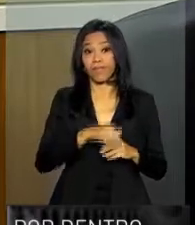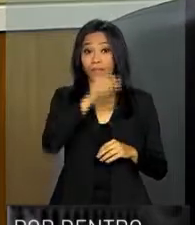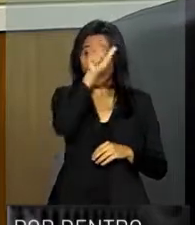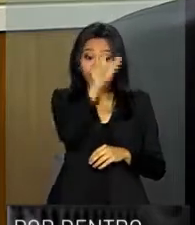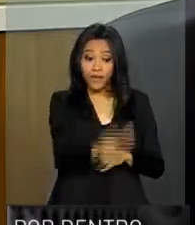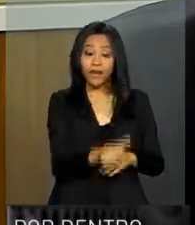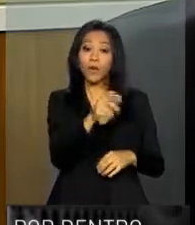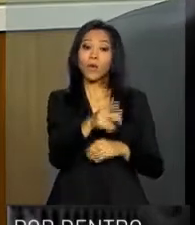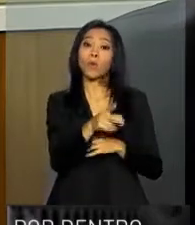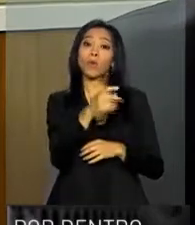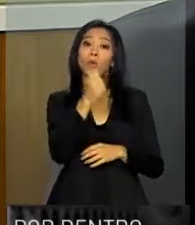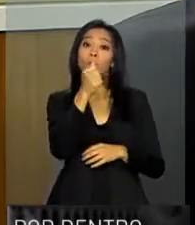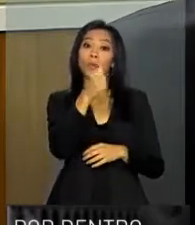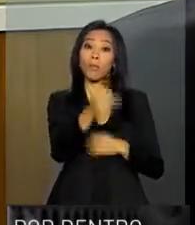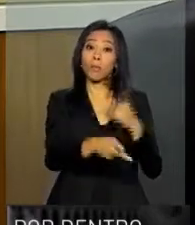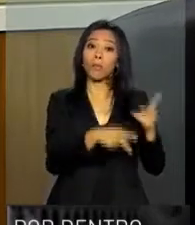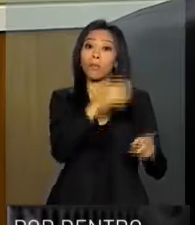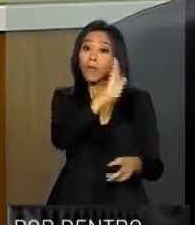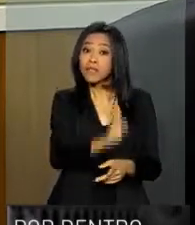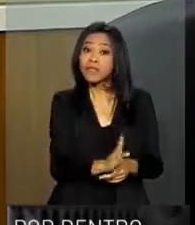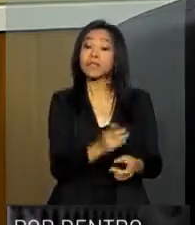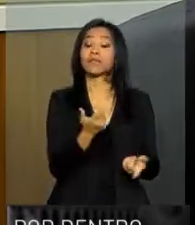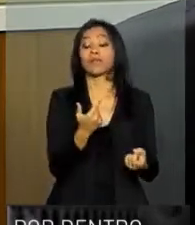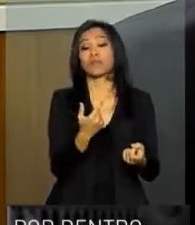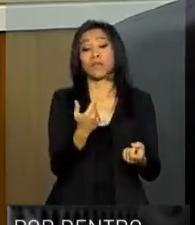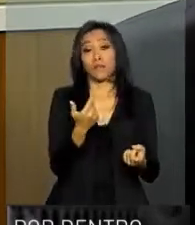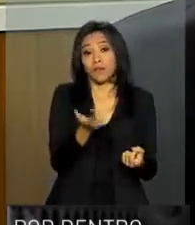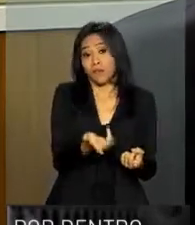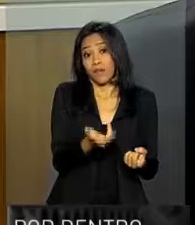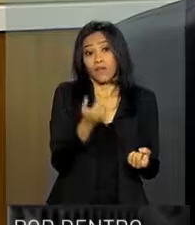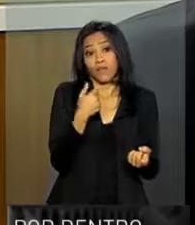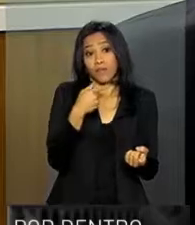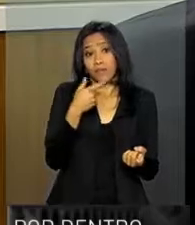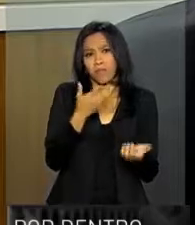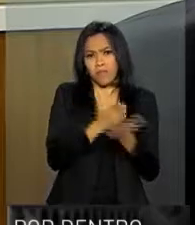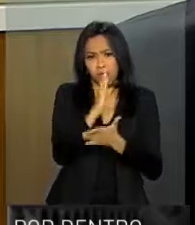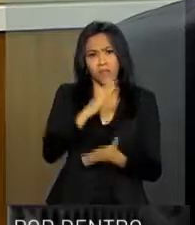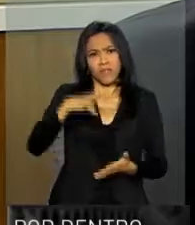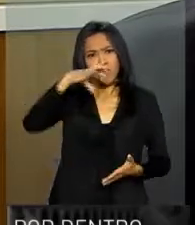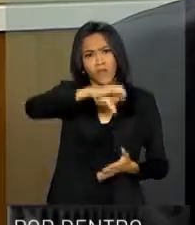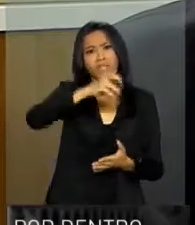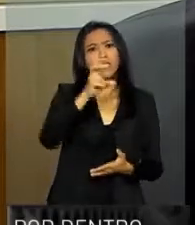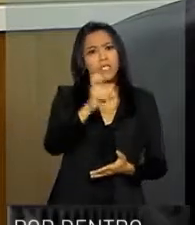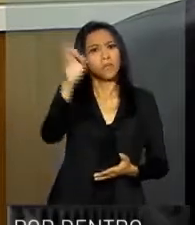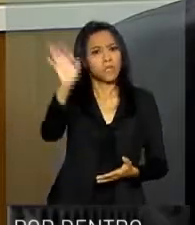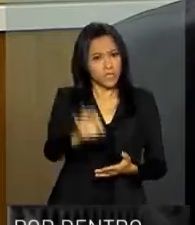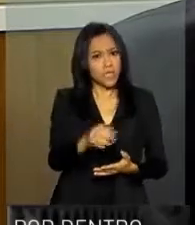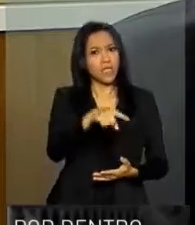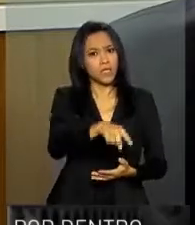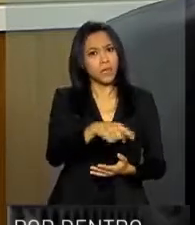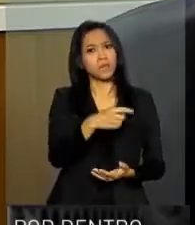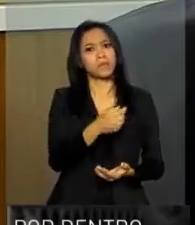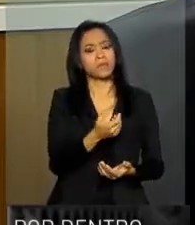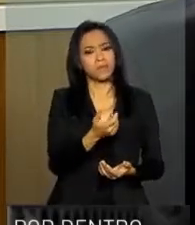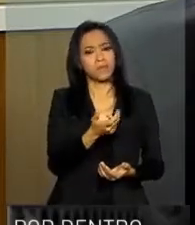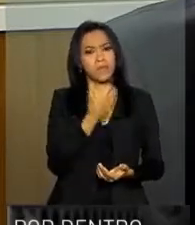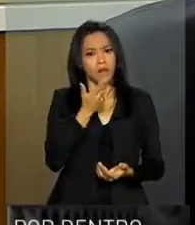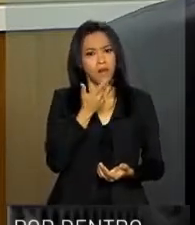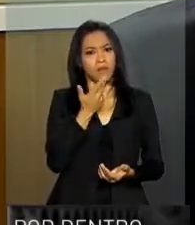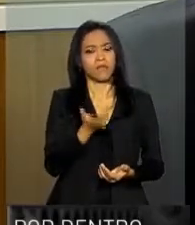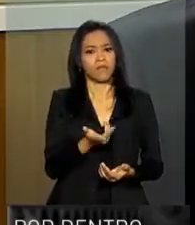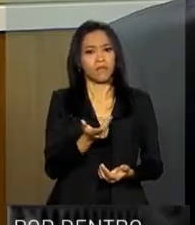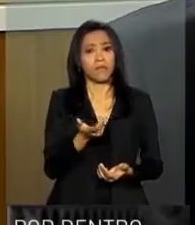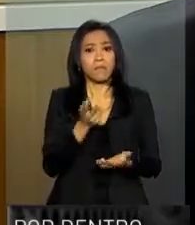à nossa forma é um paradoxo na copa foi assim foi número 1 aprovado por 95% 96% nas olimpíadas é um paradoxo